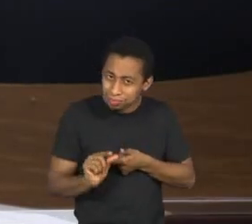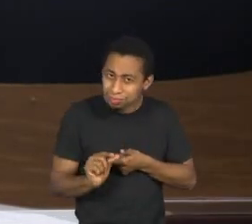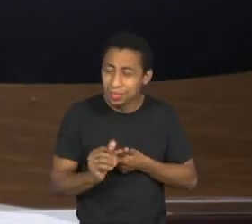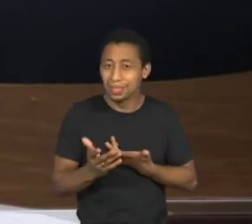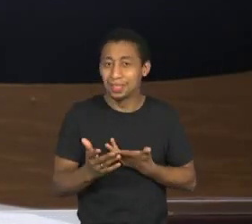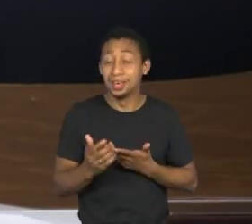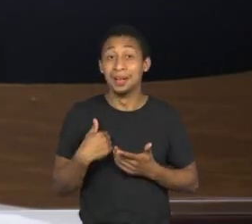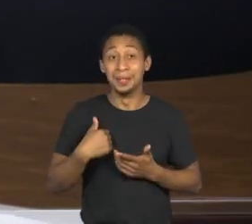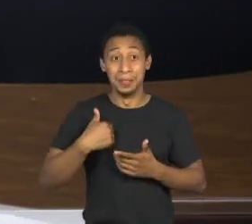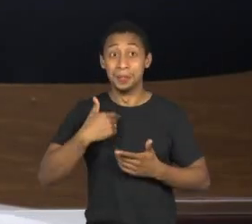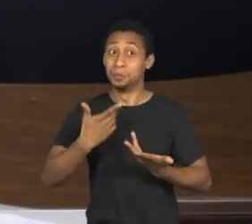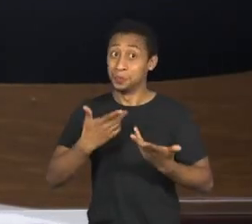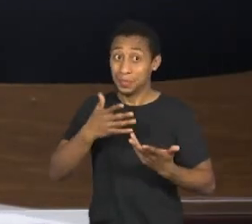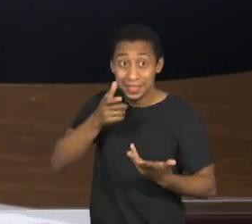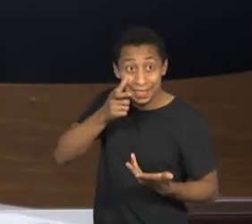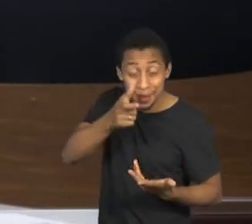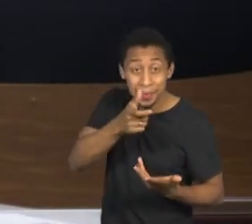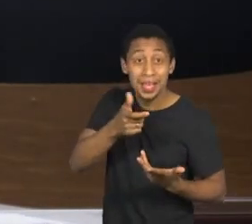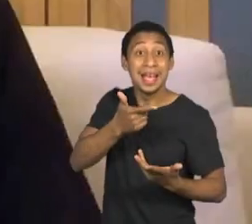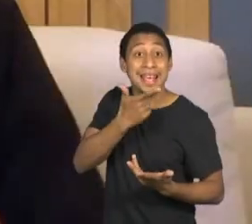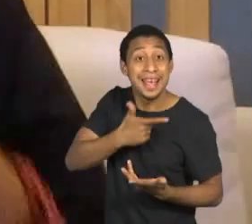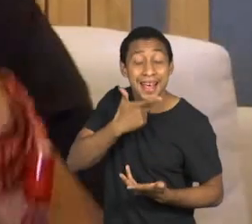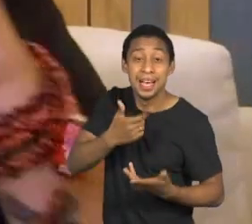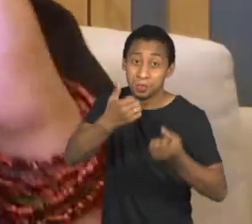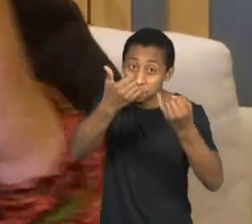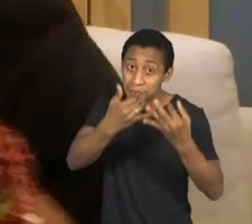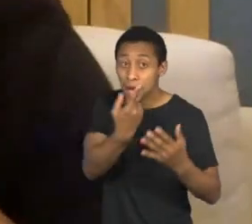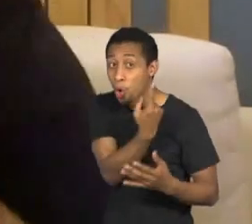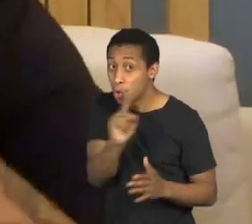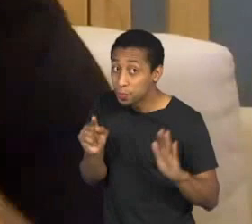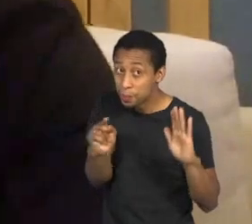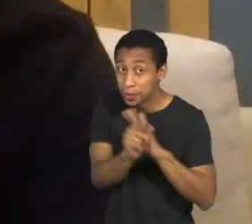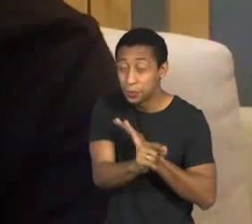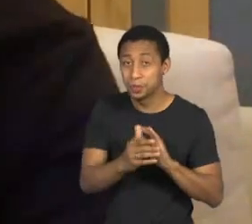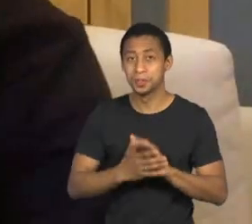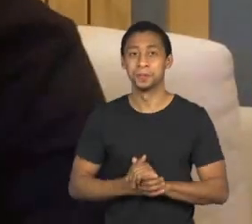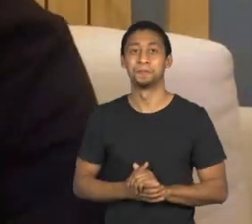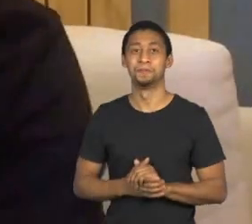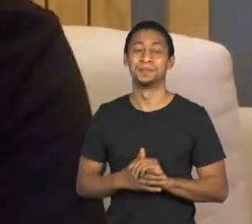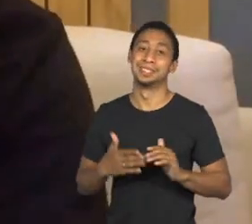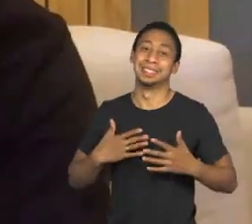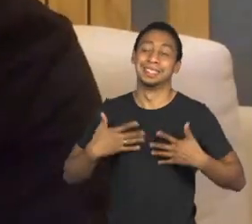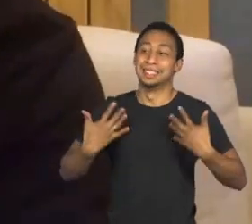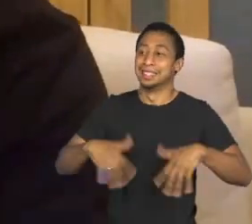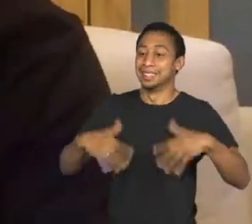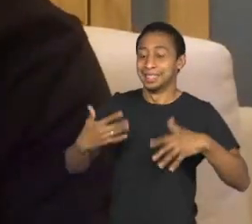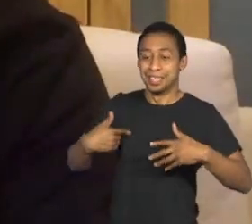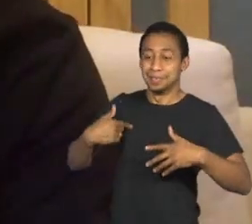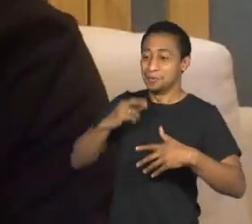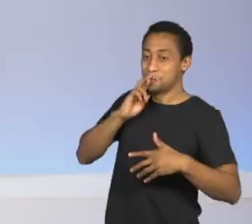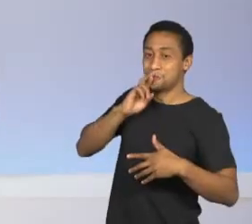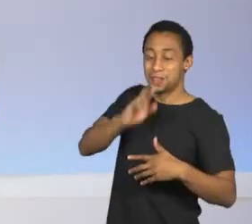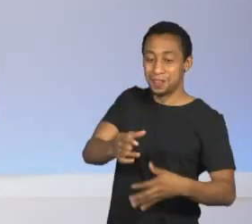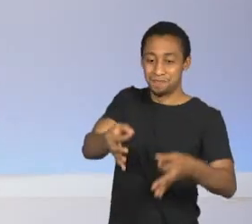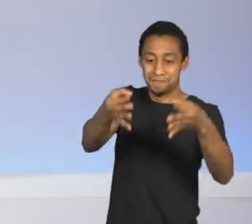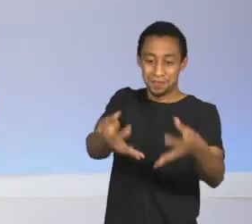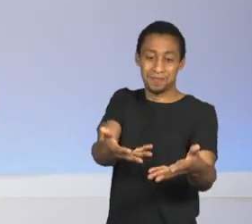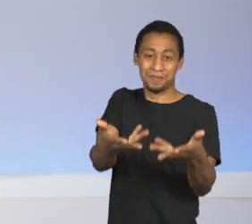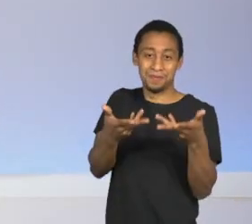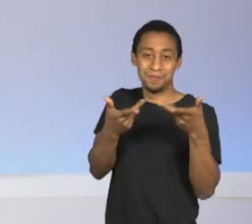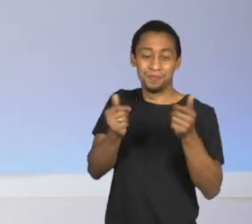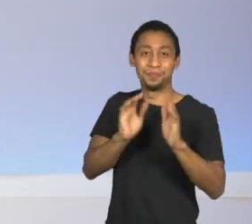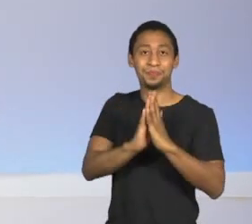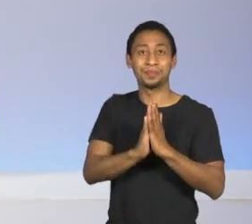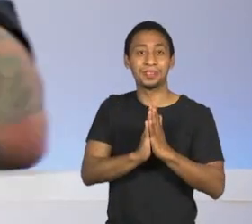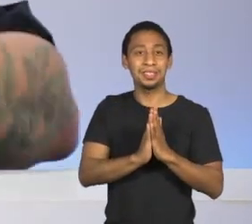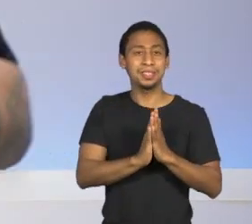última pergunta do programa, hein? Então capricha. Nossa, tem que finalizar com grandiosidade. Ah, eu queria juntar isso, Emicida,